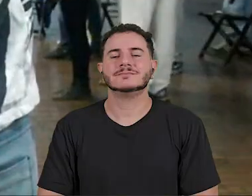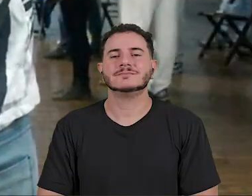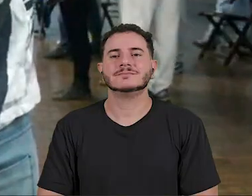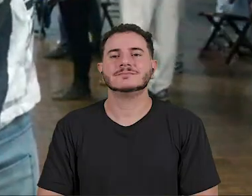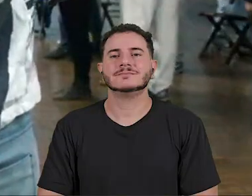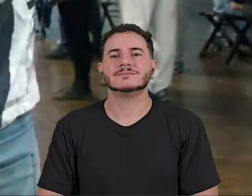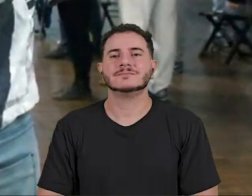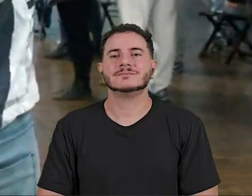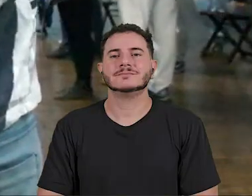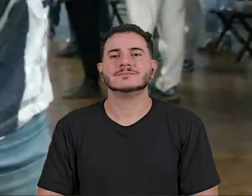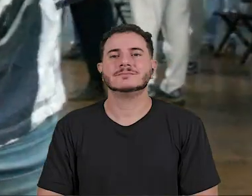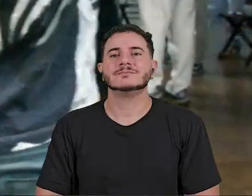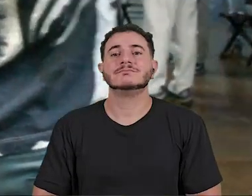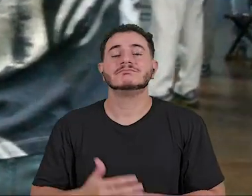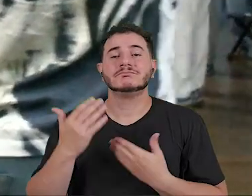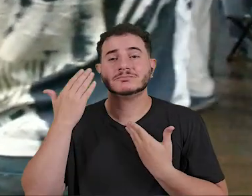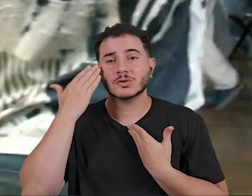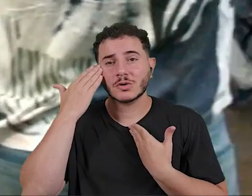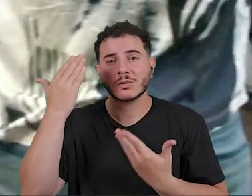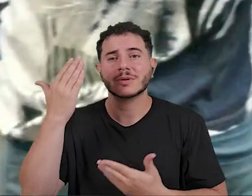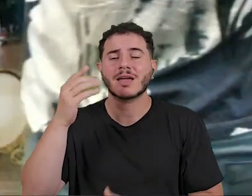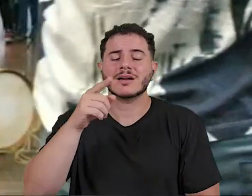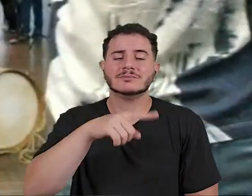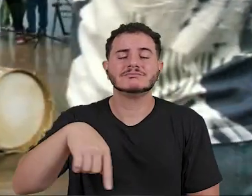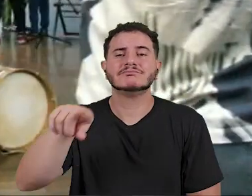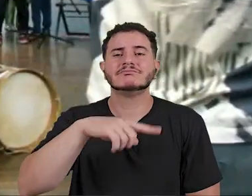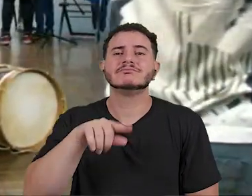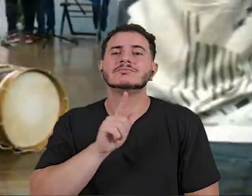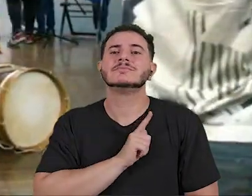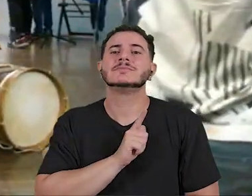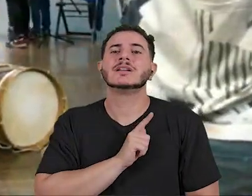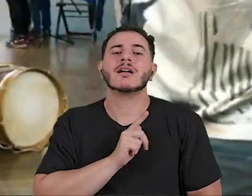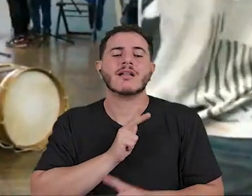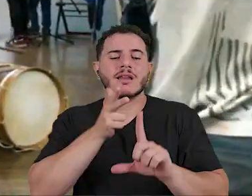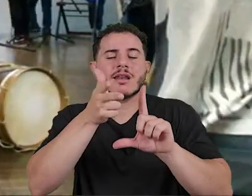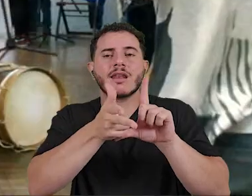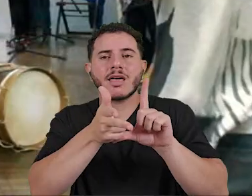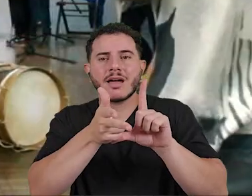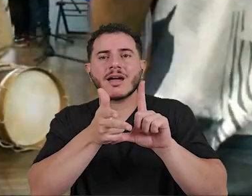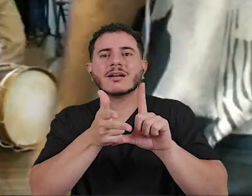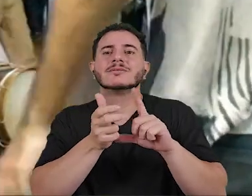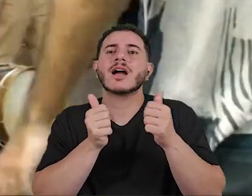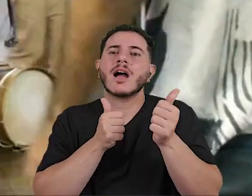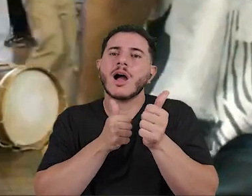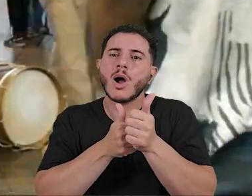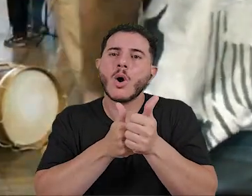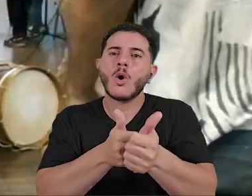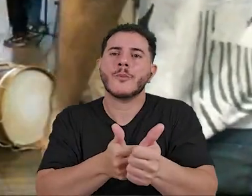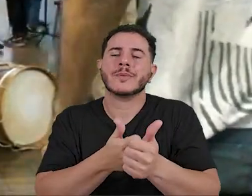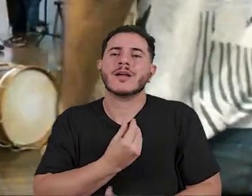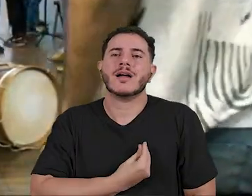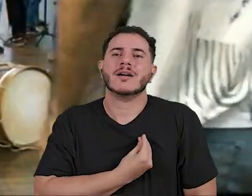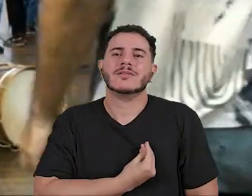nossa transmissão ao vivo. Estamos aprendendo, prometemos melhorar sempre.